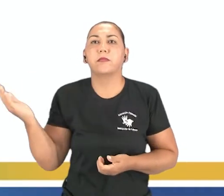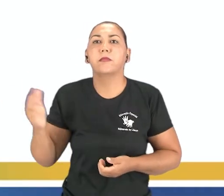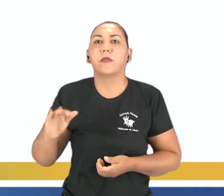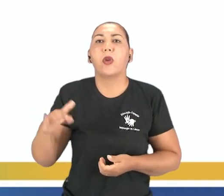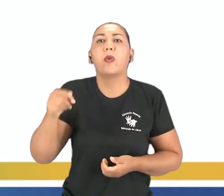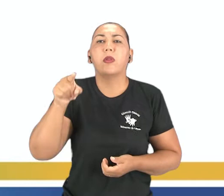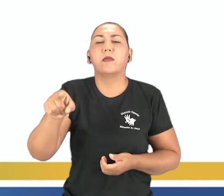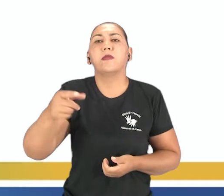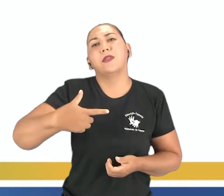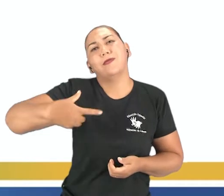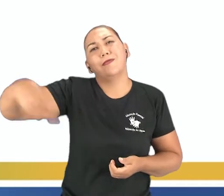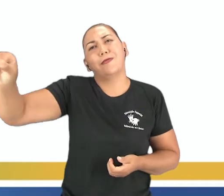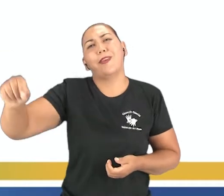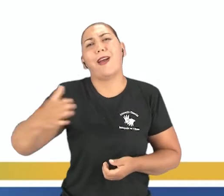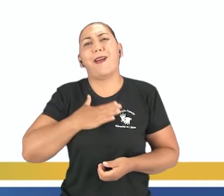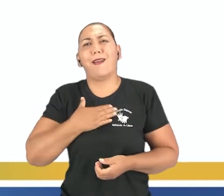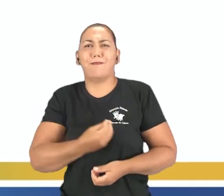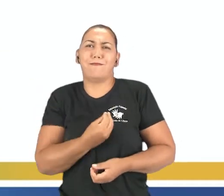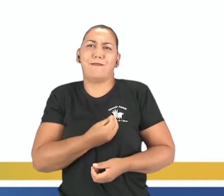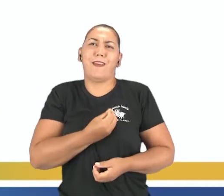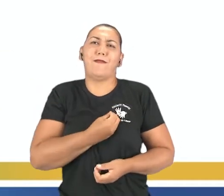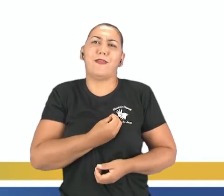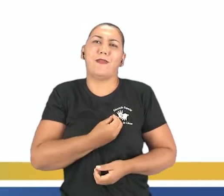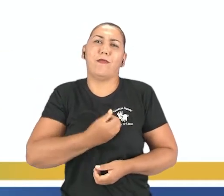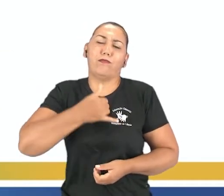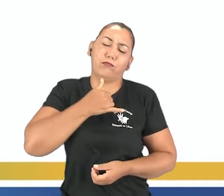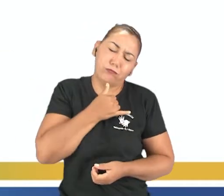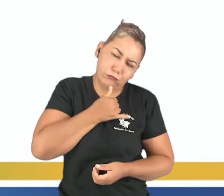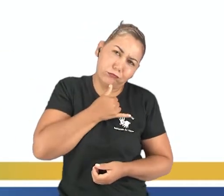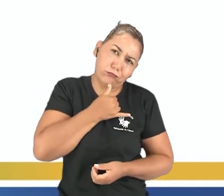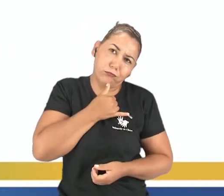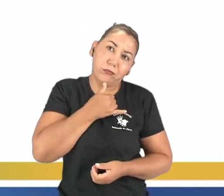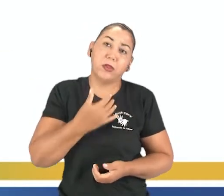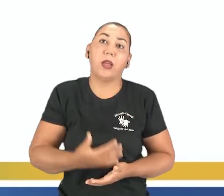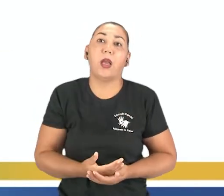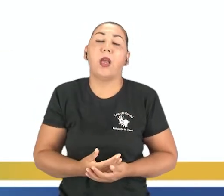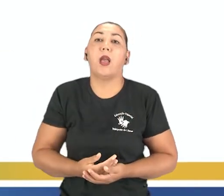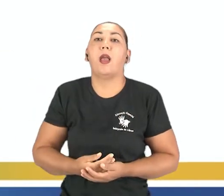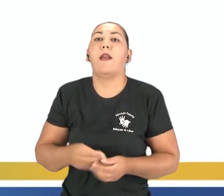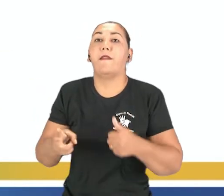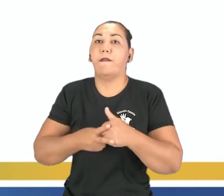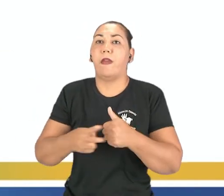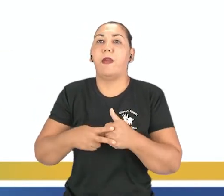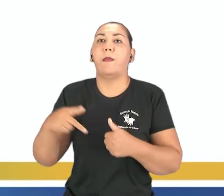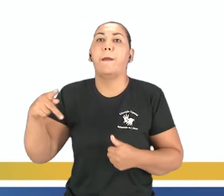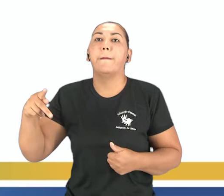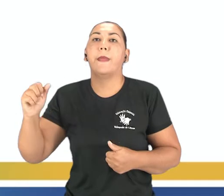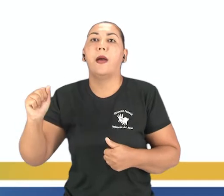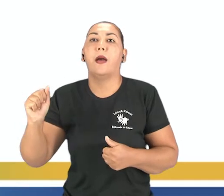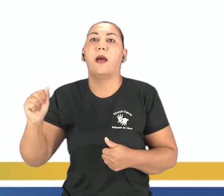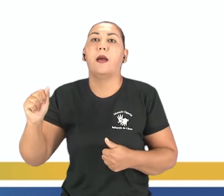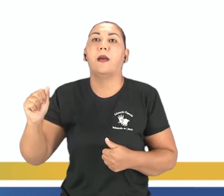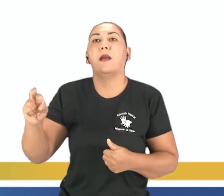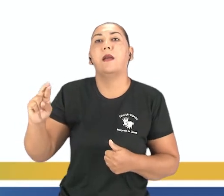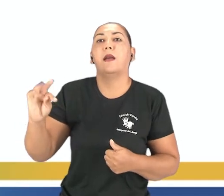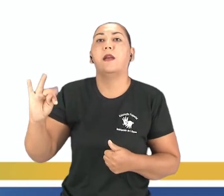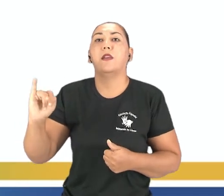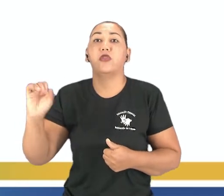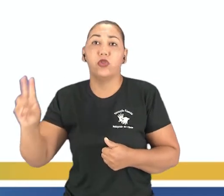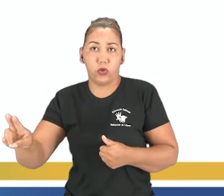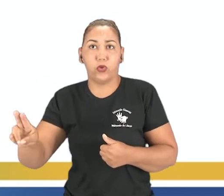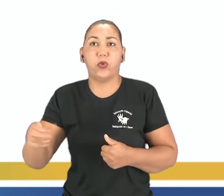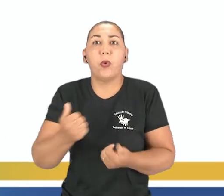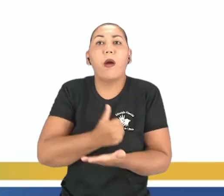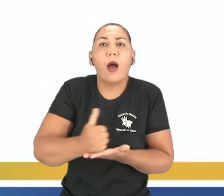partiu, minha vida ficou sem alegrias. Então, eu tenho ali o verbo partiu e o verbo ficou, né? São as duas